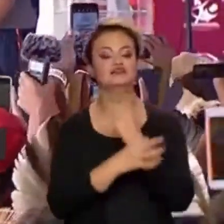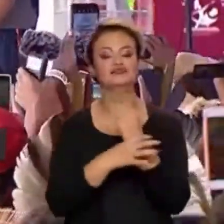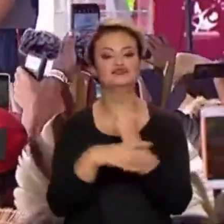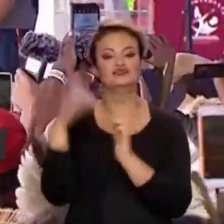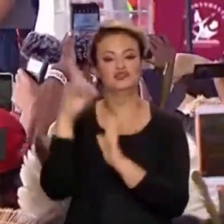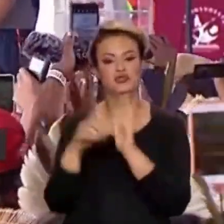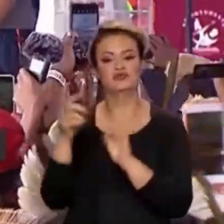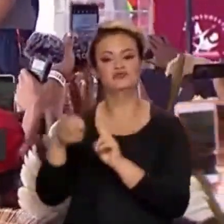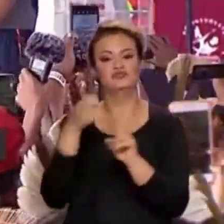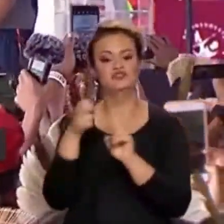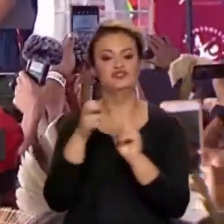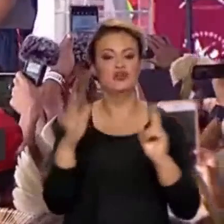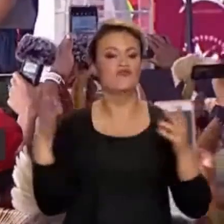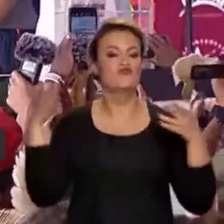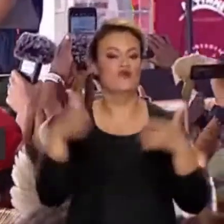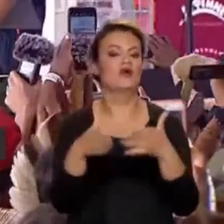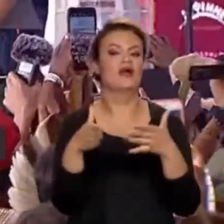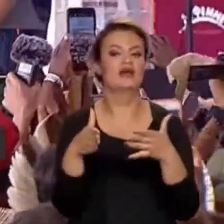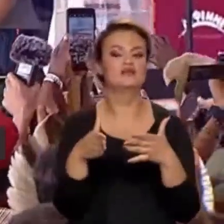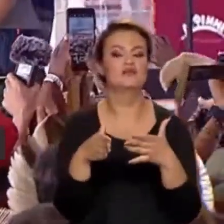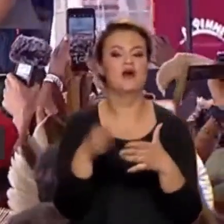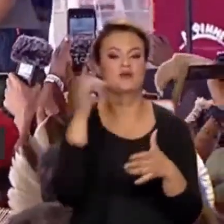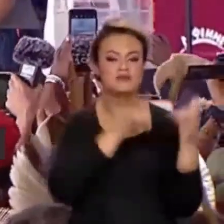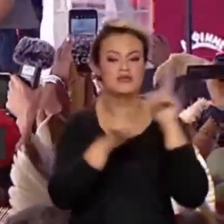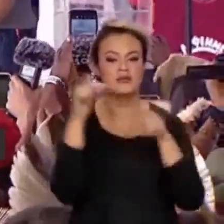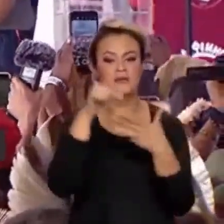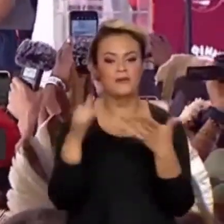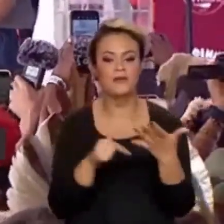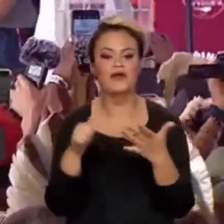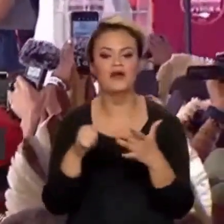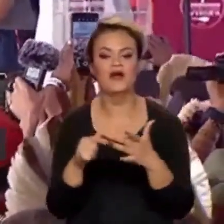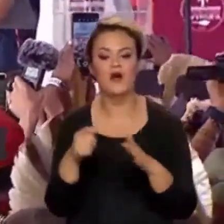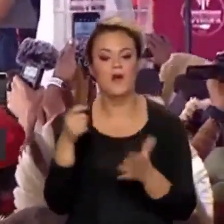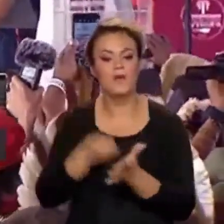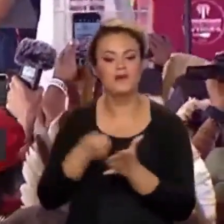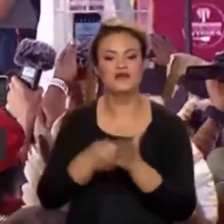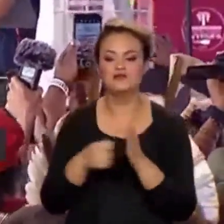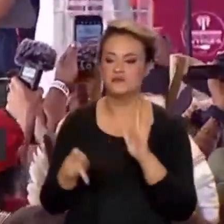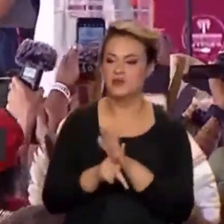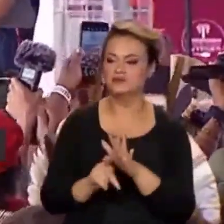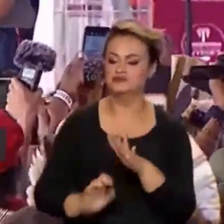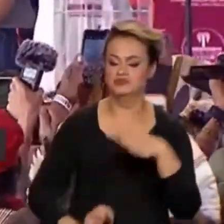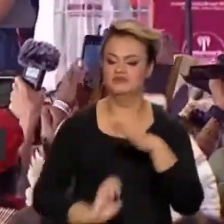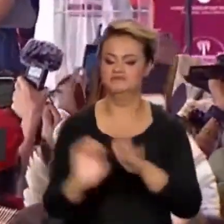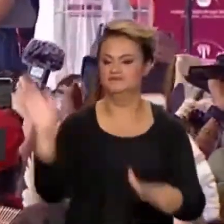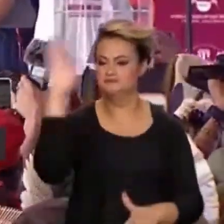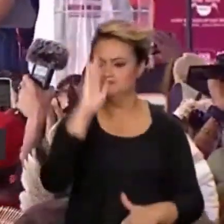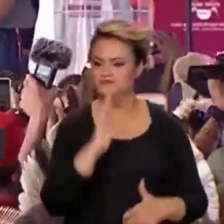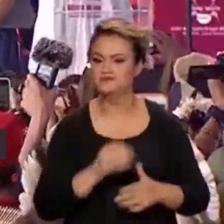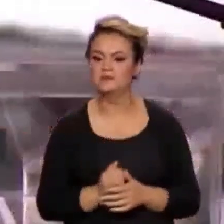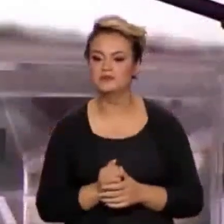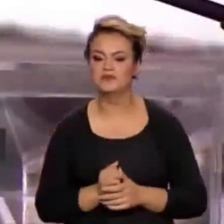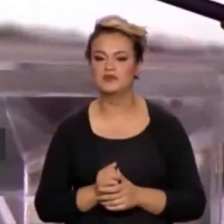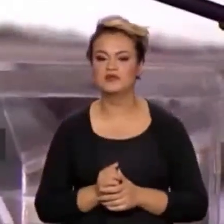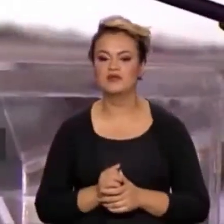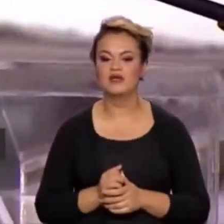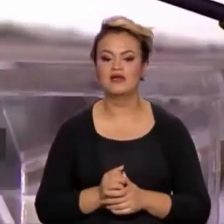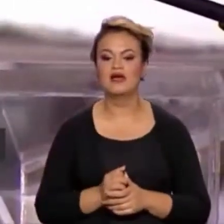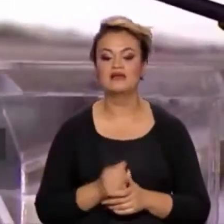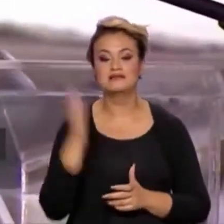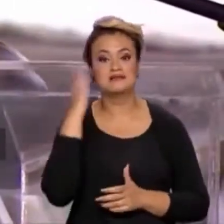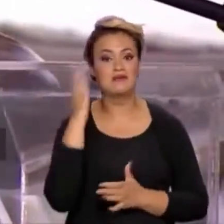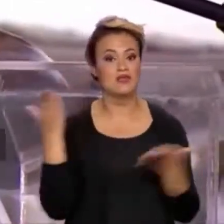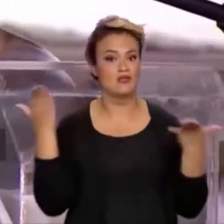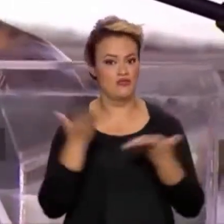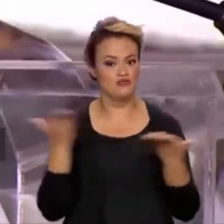indígenas, voltado a dar cumprimento ao dever do Estado brasileiro. Sabemos que o ato de hoje